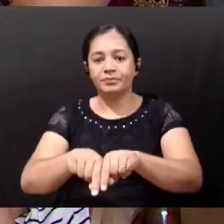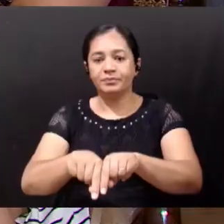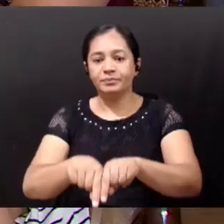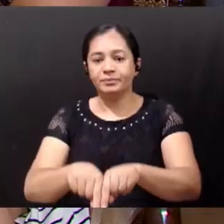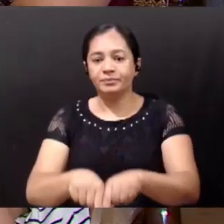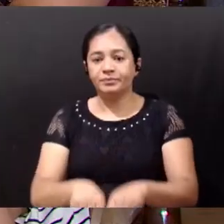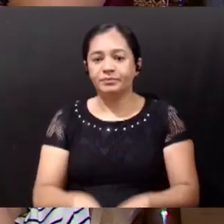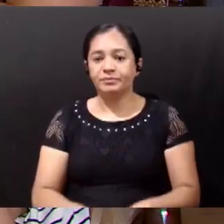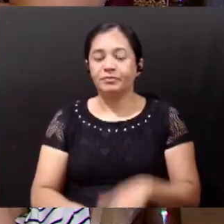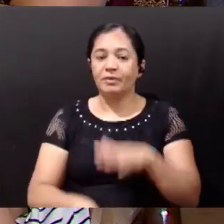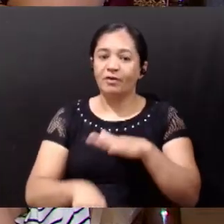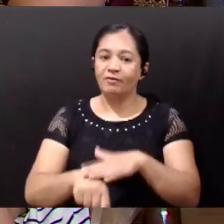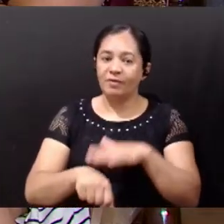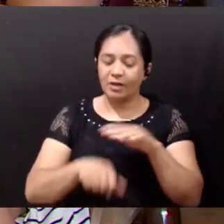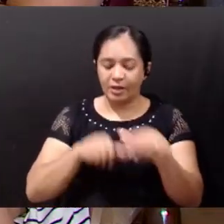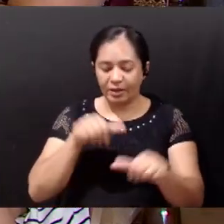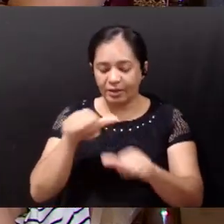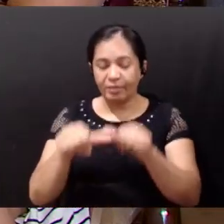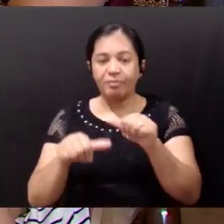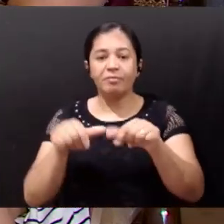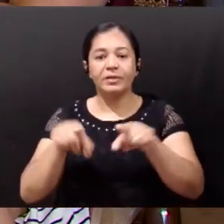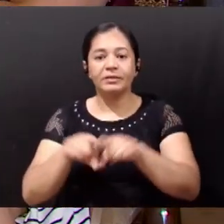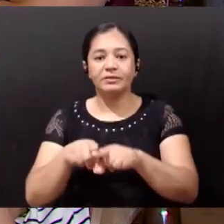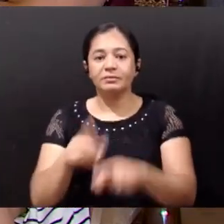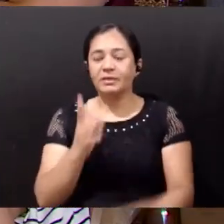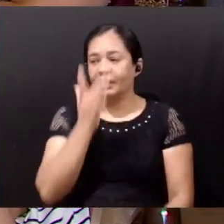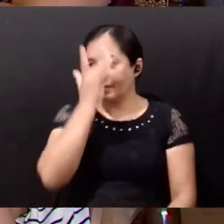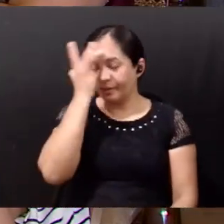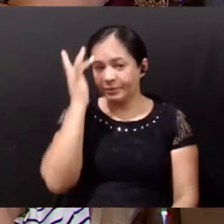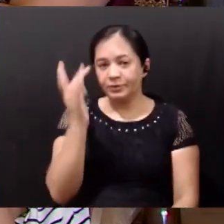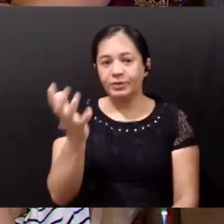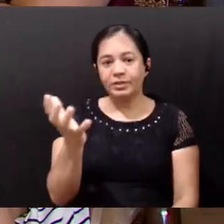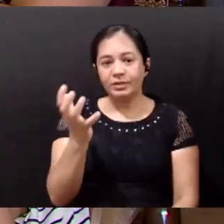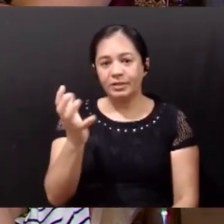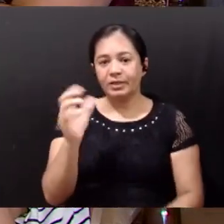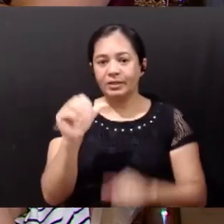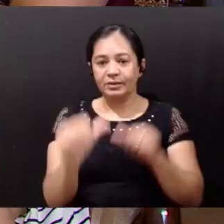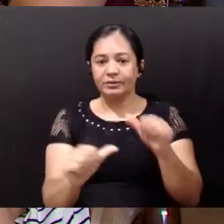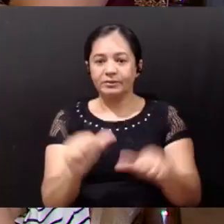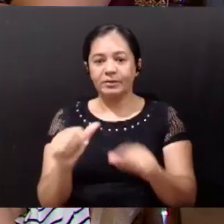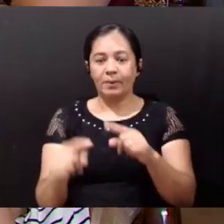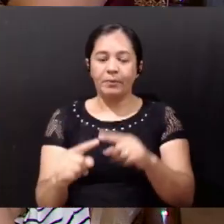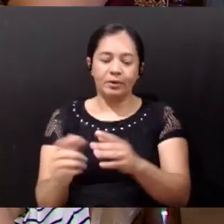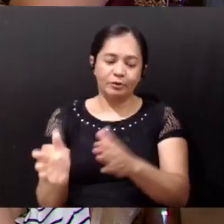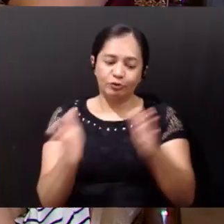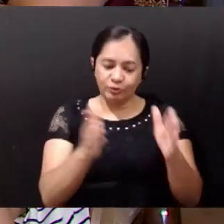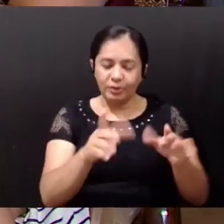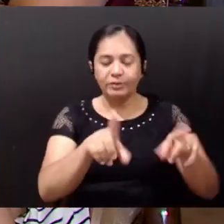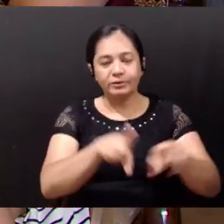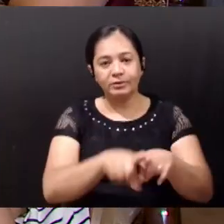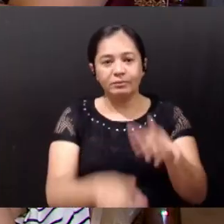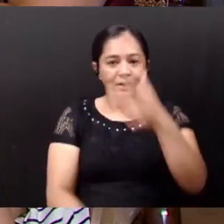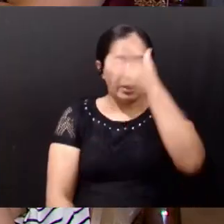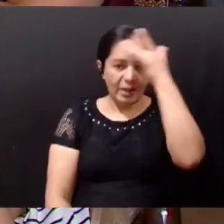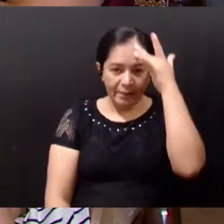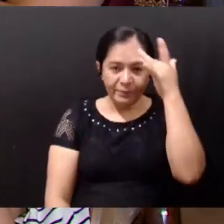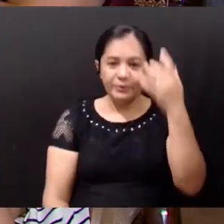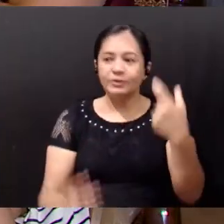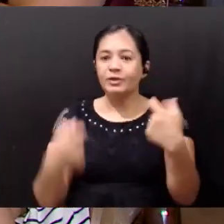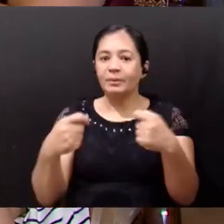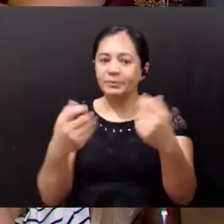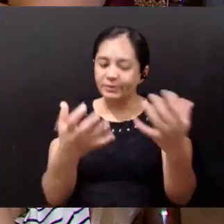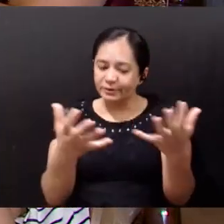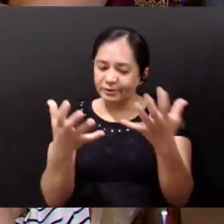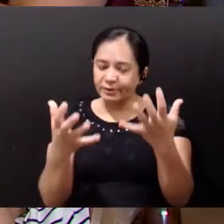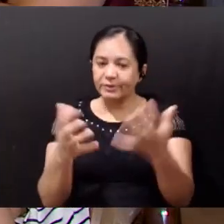faz essa transformação também em quem quer ser transformado, porque também tem esse outro lado. a pessoa tem que querer, né? Sim. E